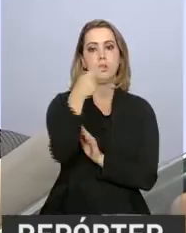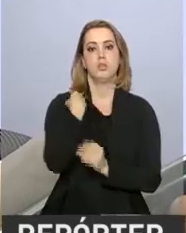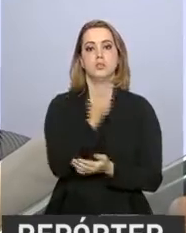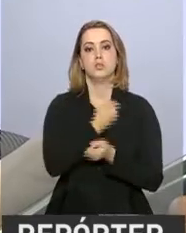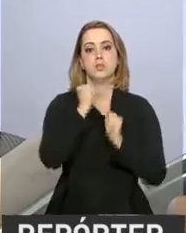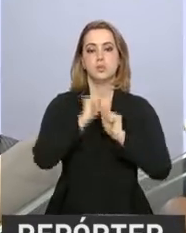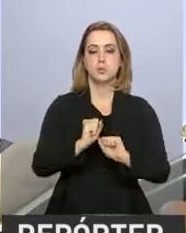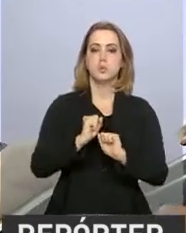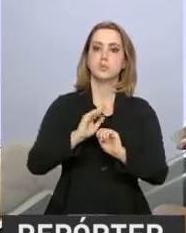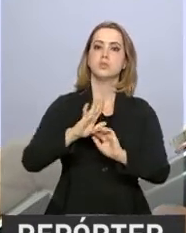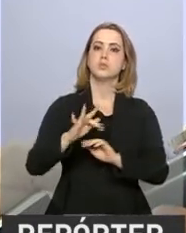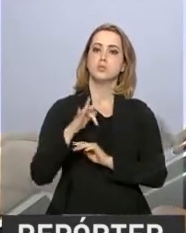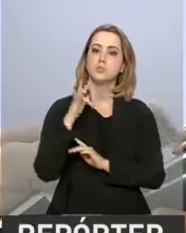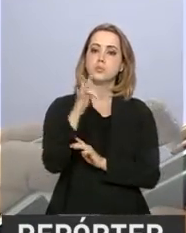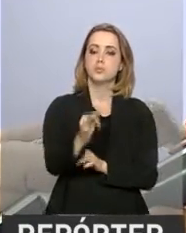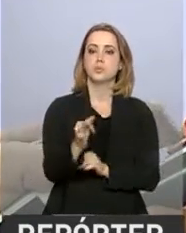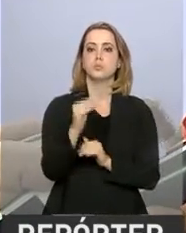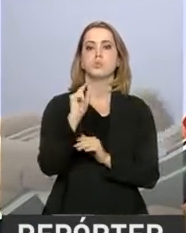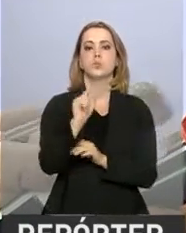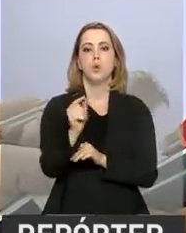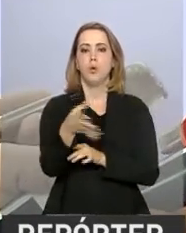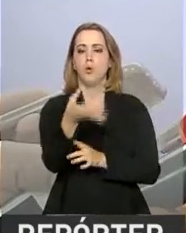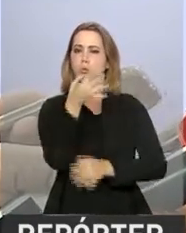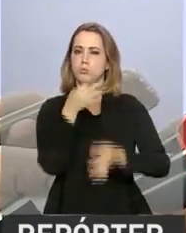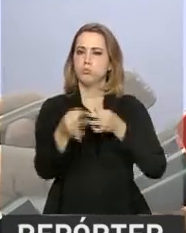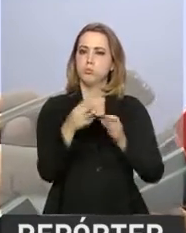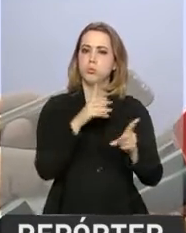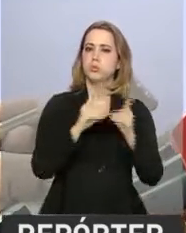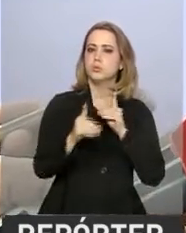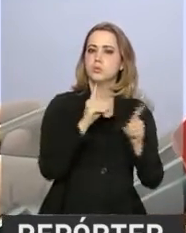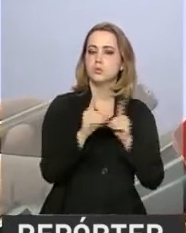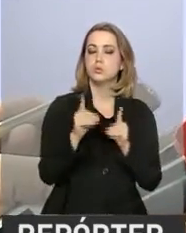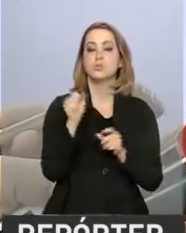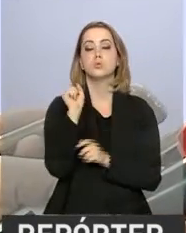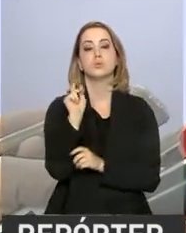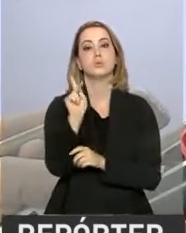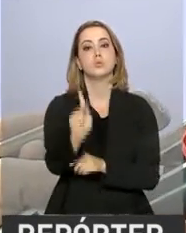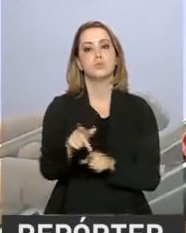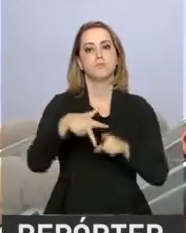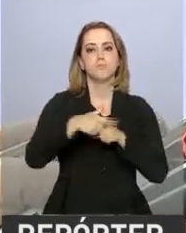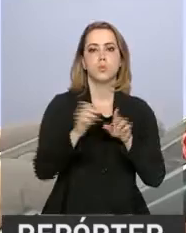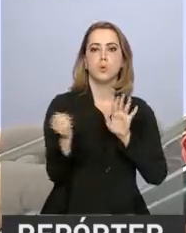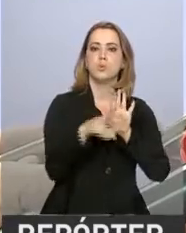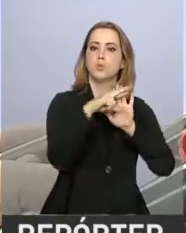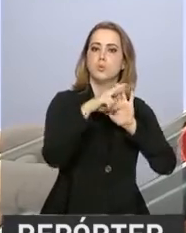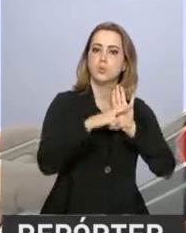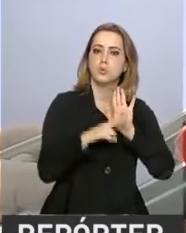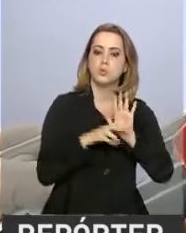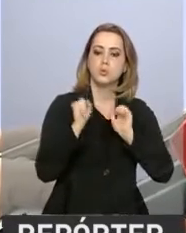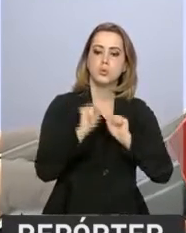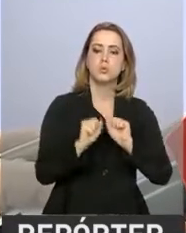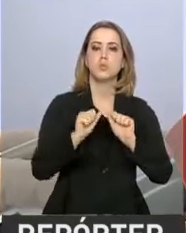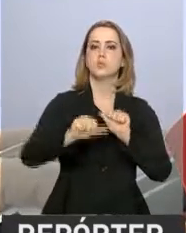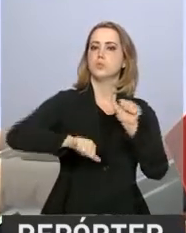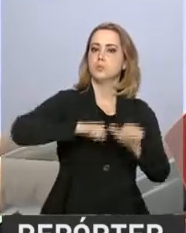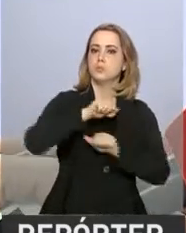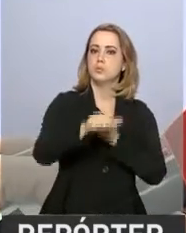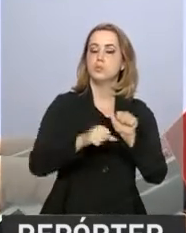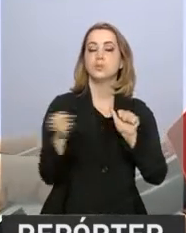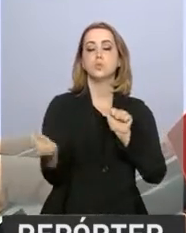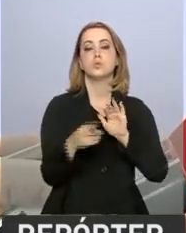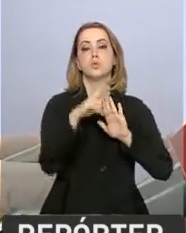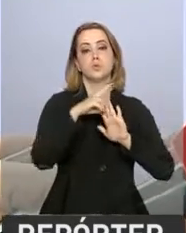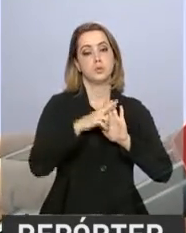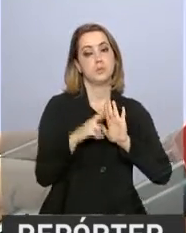na sequência, discutir uma reforma da Previdência no Brasil que seja capaz de atualizar as regras vigentes